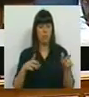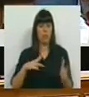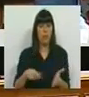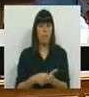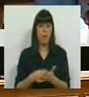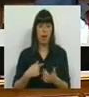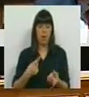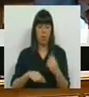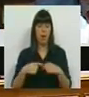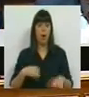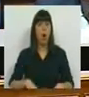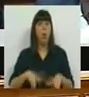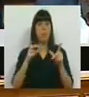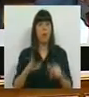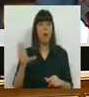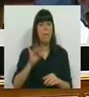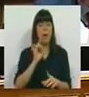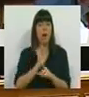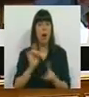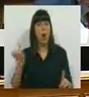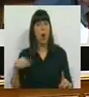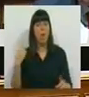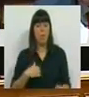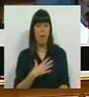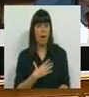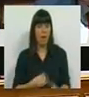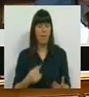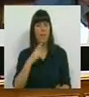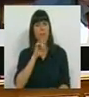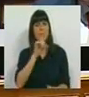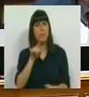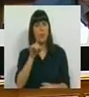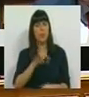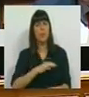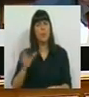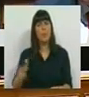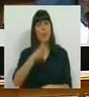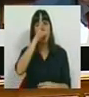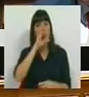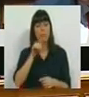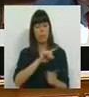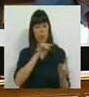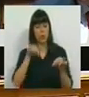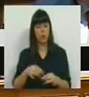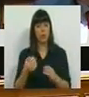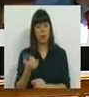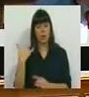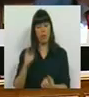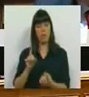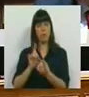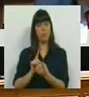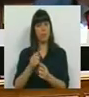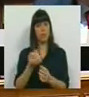portugueses e que nos impedem de crescer mais do que aquilo que nós gostaríamos. Pergunto ao Sr. Primeiro-Ministro, que recebeu cá recentemente,